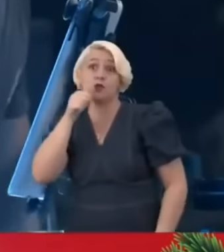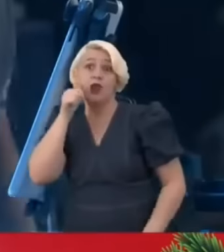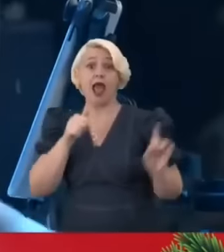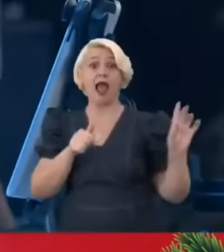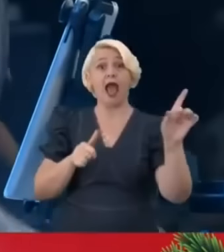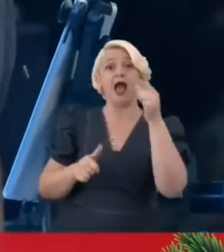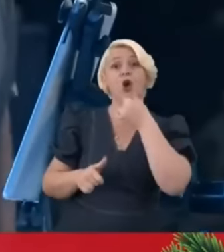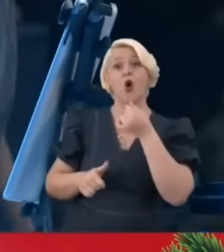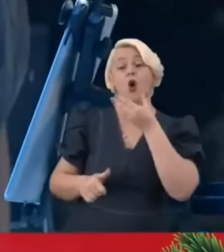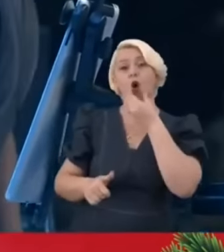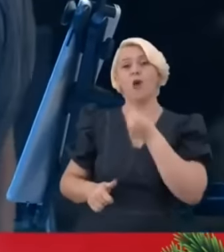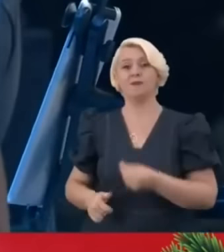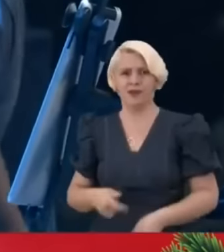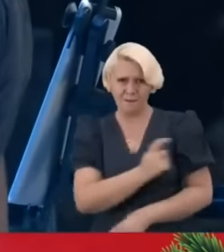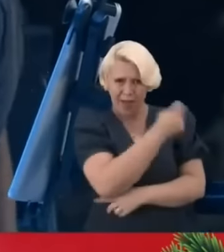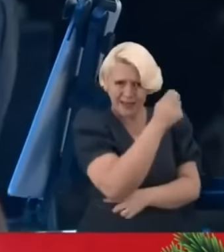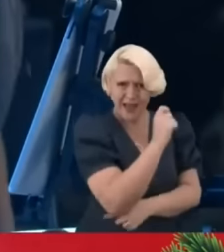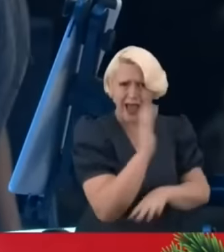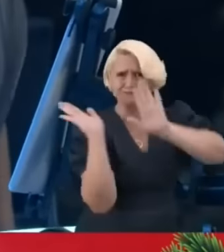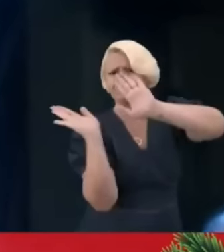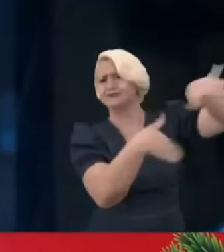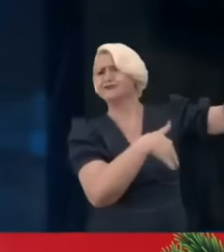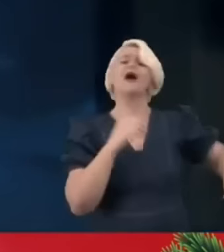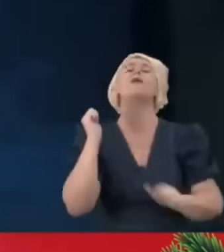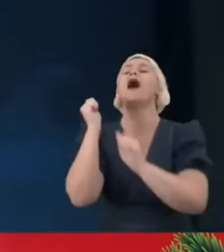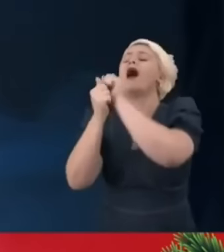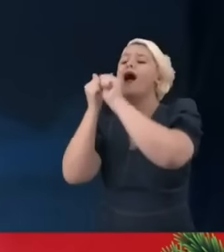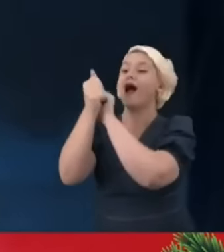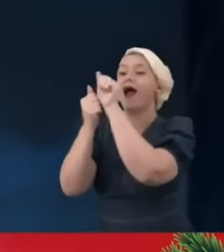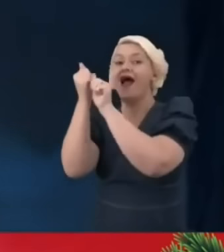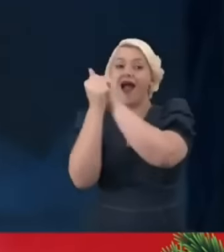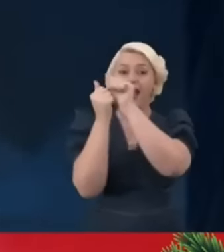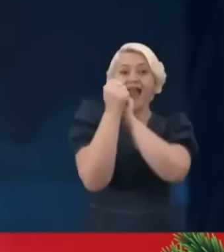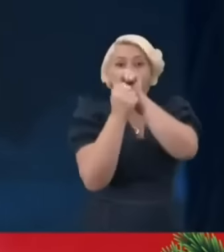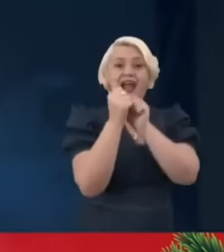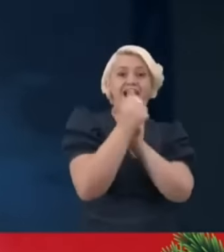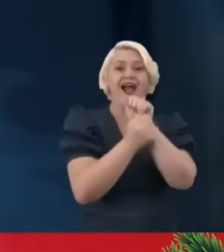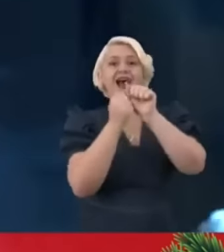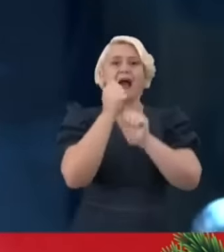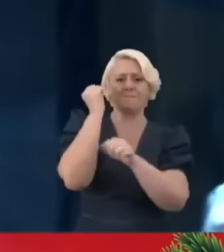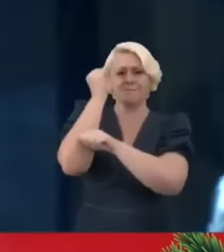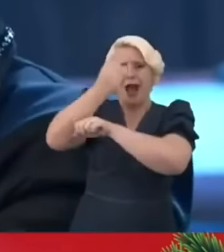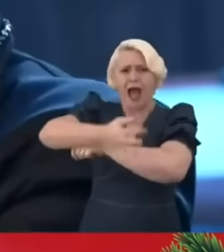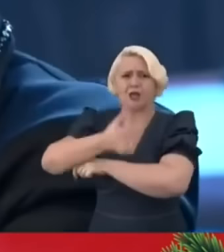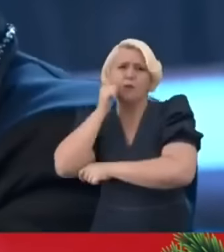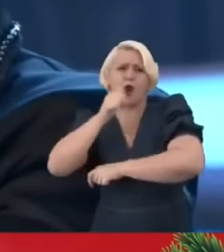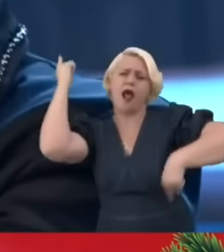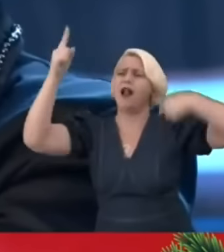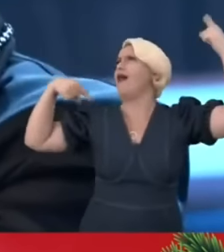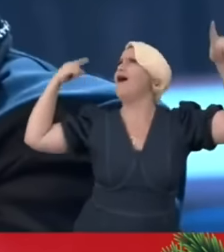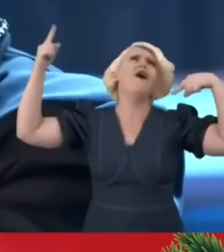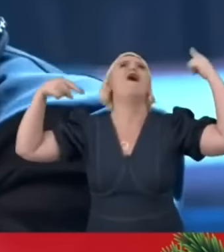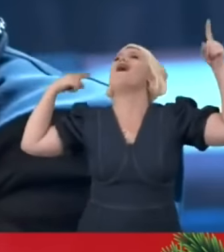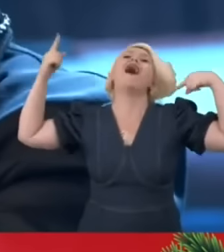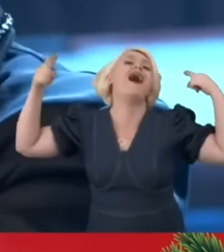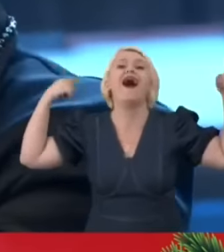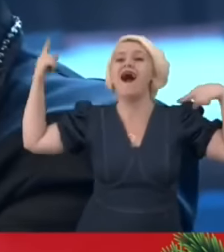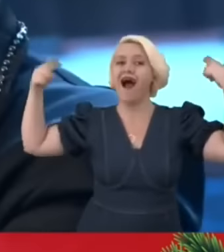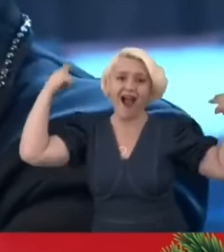E pescar que nada, vou beijar na boca. Ver a mulherada na madrugada